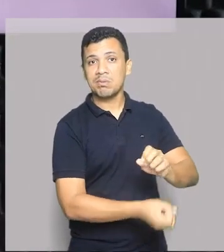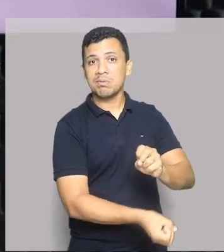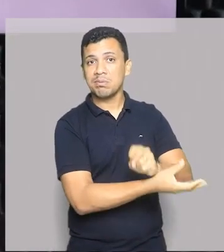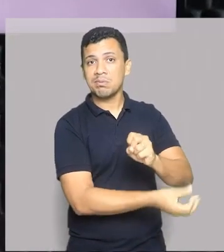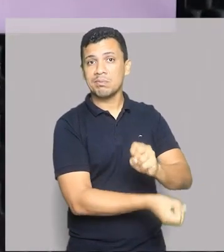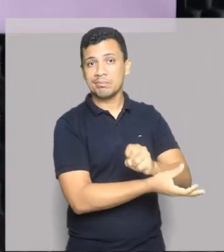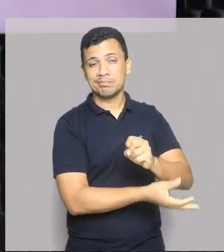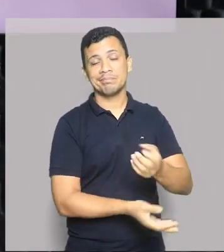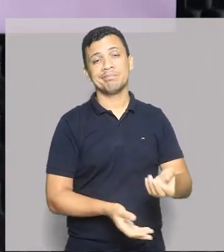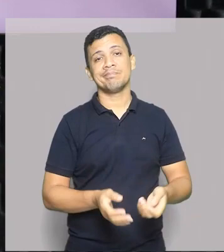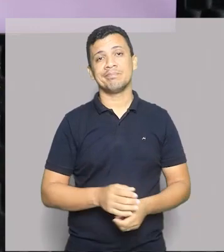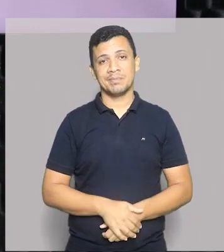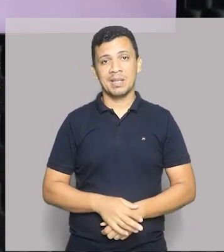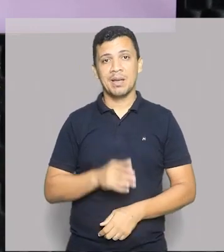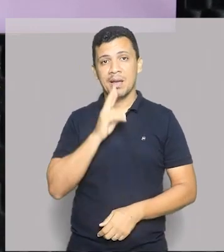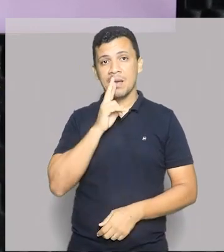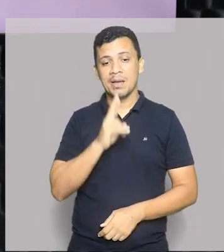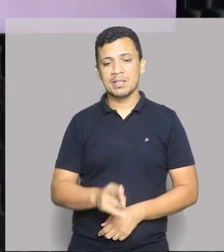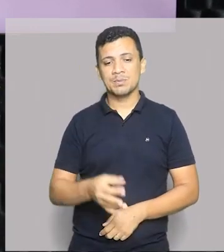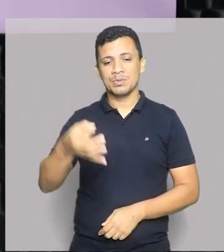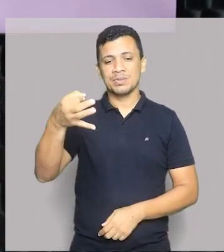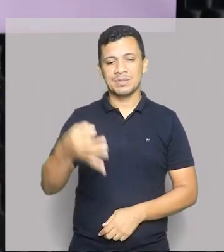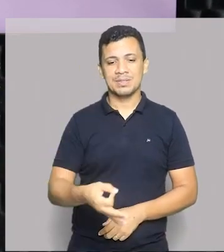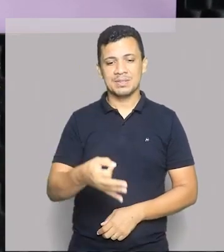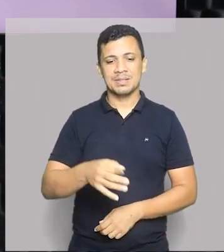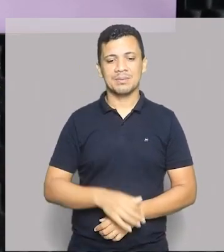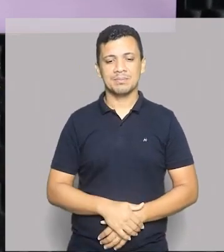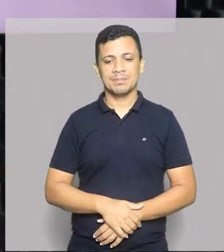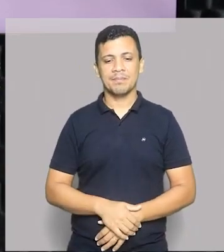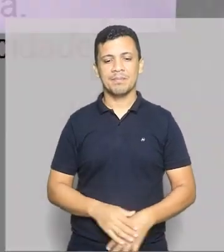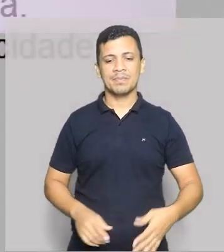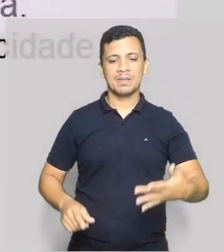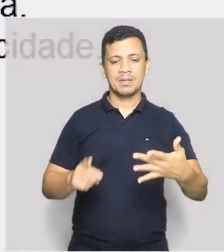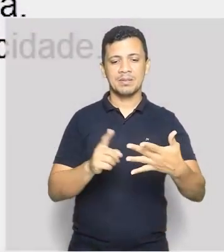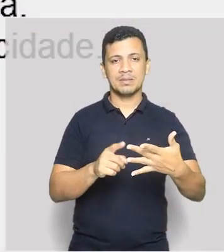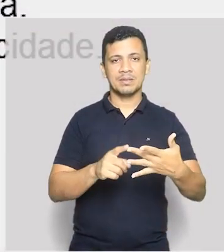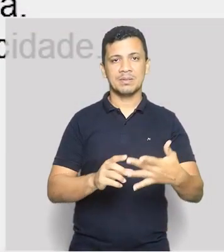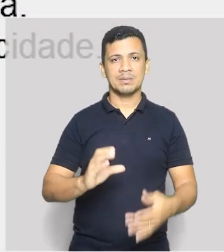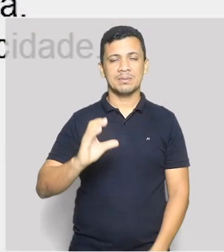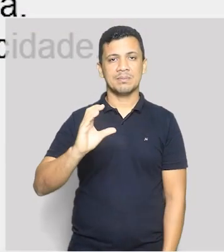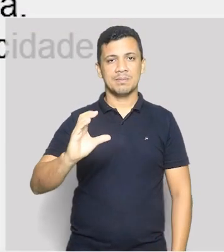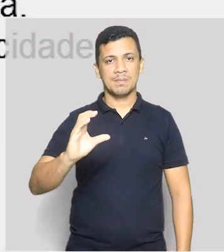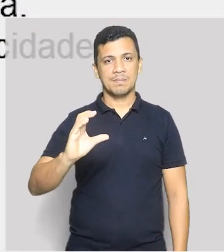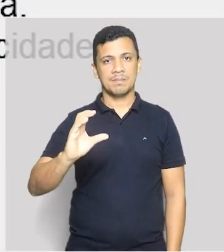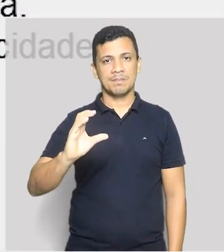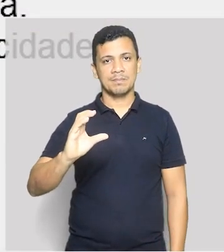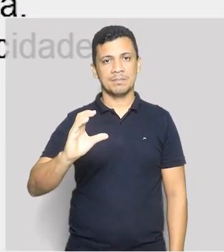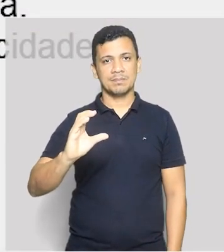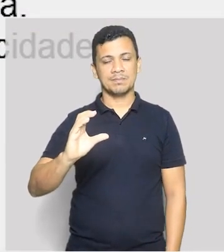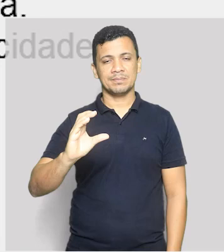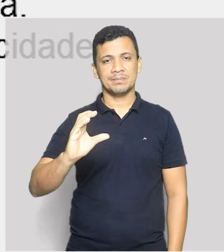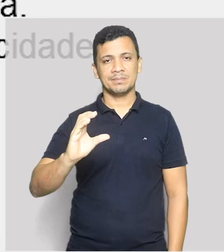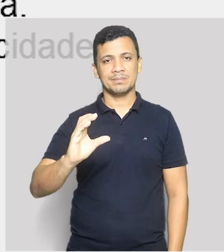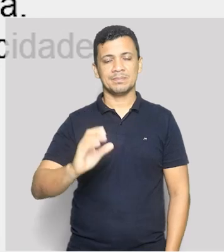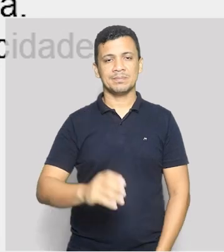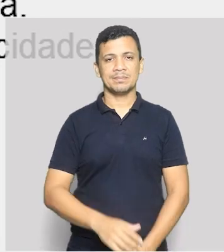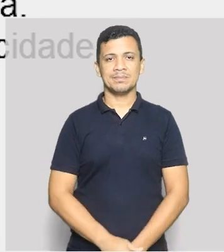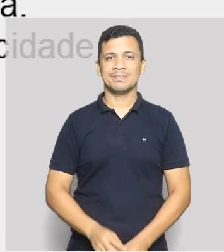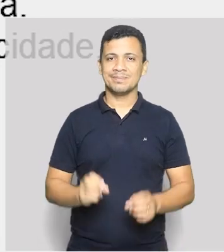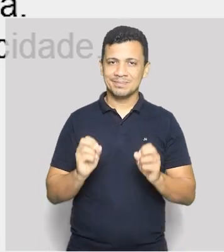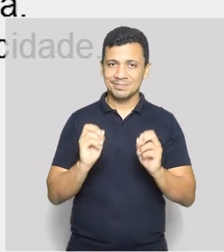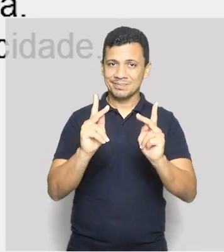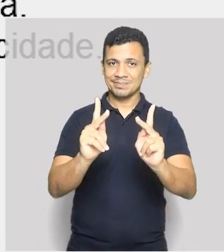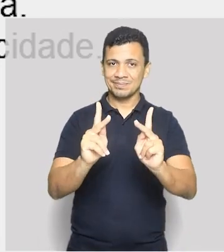foi concluída. Opção correta aí. Então, na quarta questão, letra C. Tudo